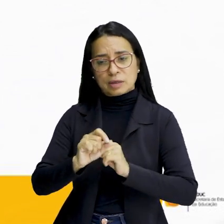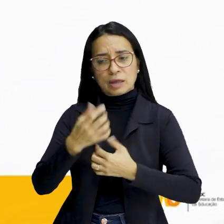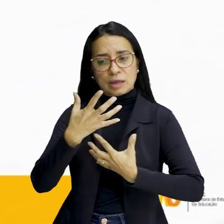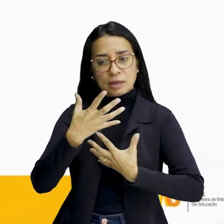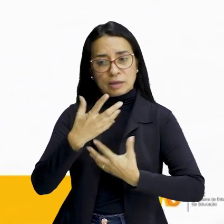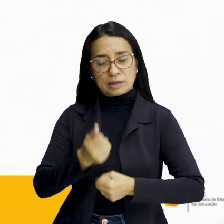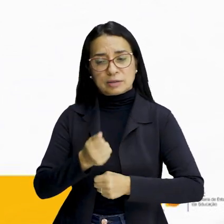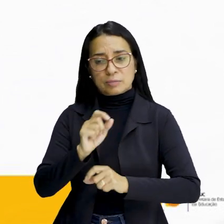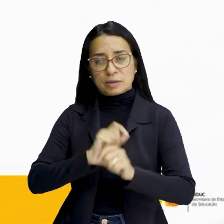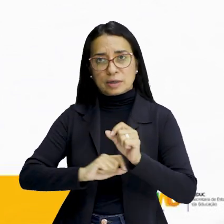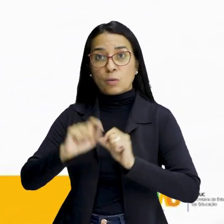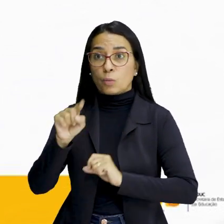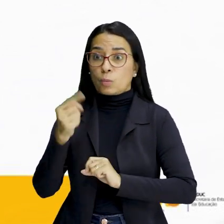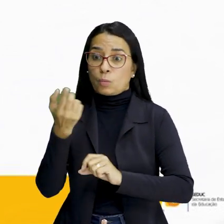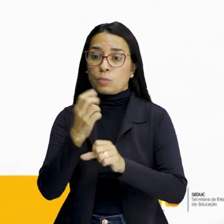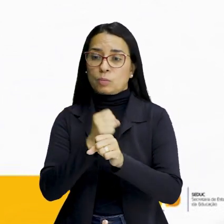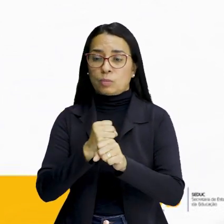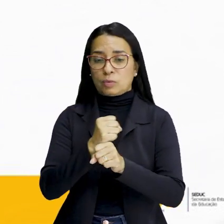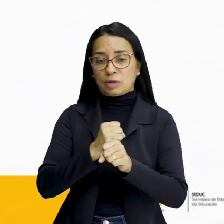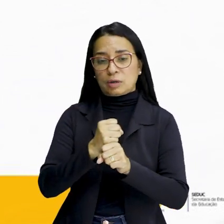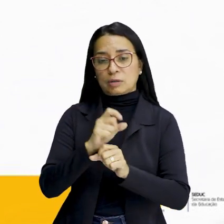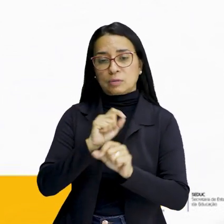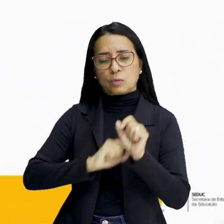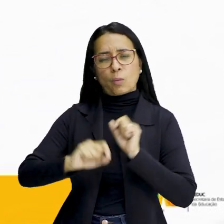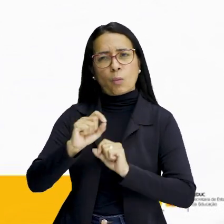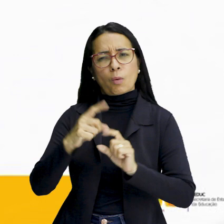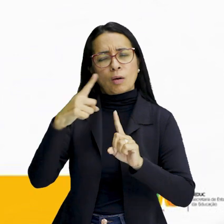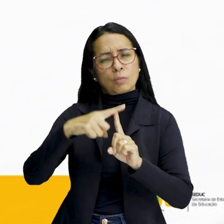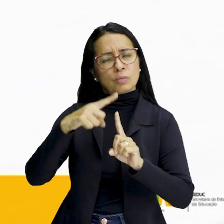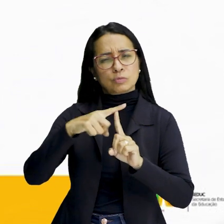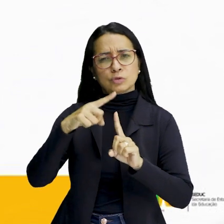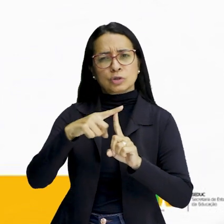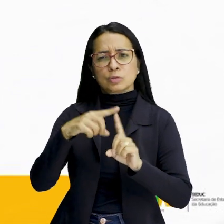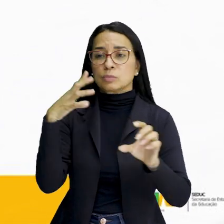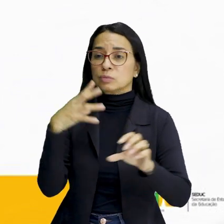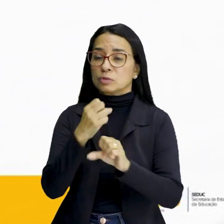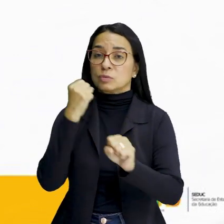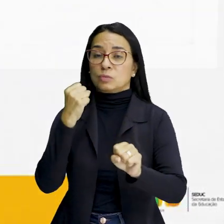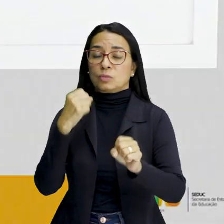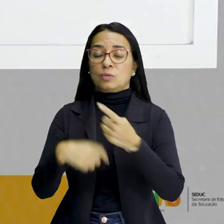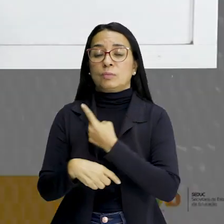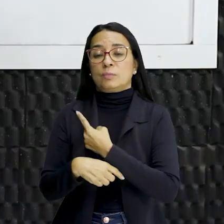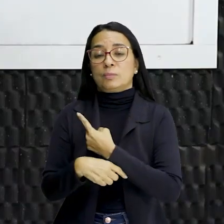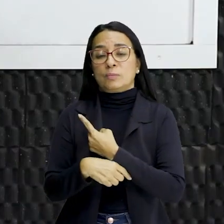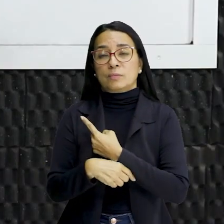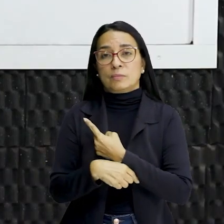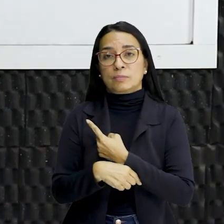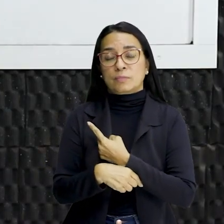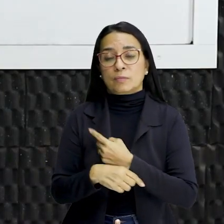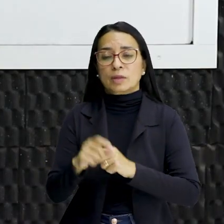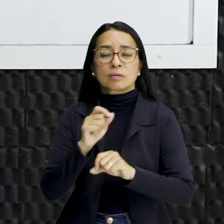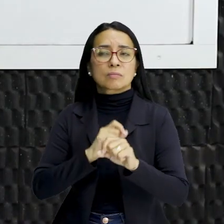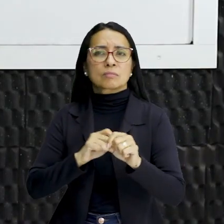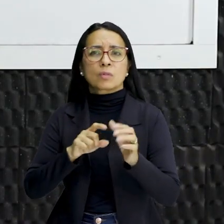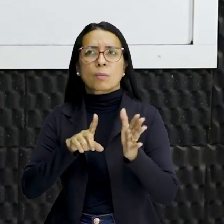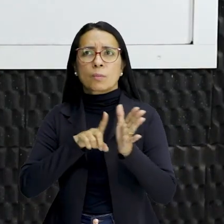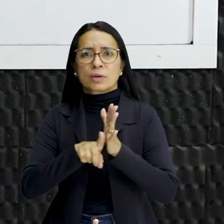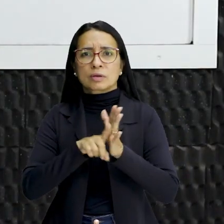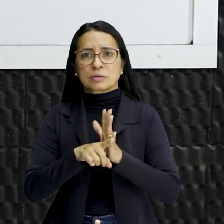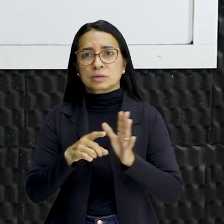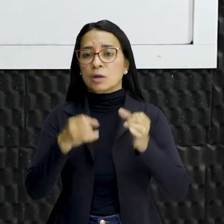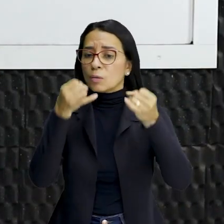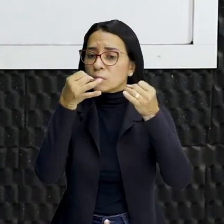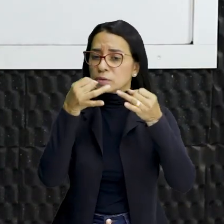avaliam que receberão no ano seguinte a comissão de que tipo tá então vamos lá de